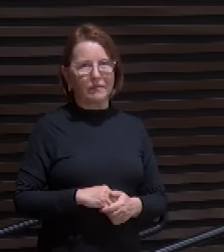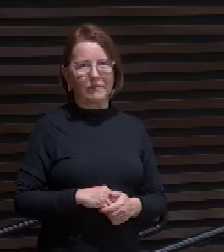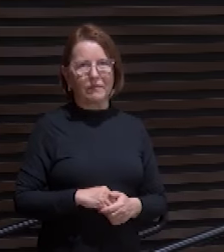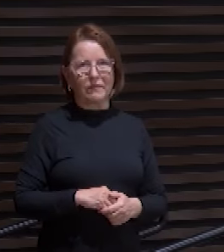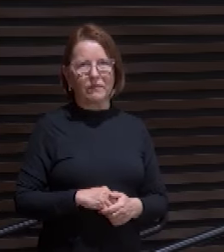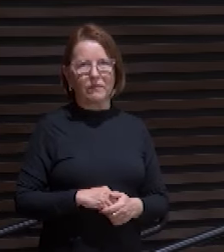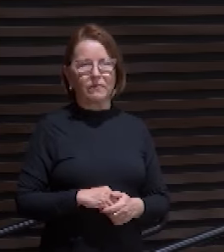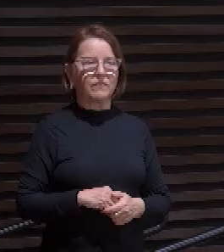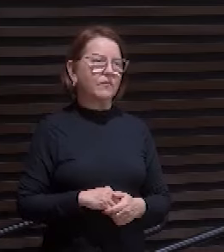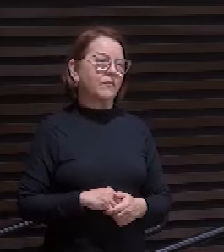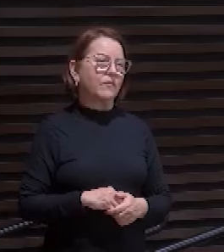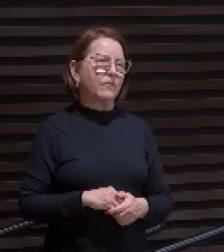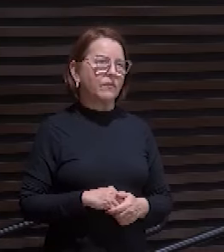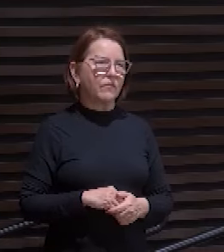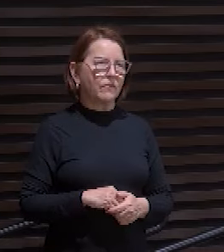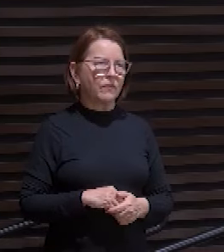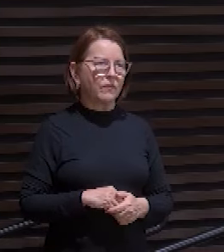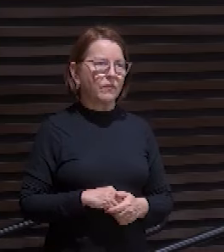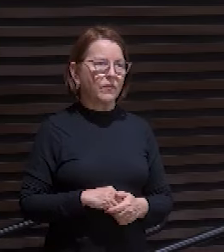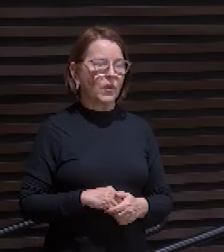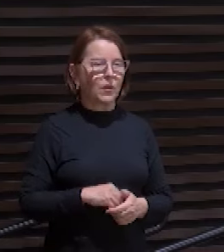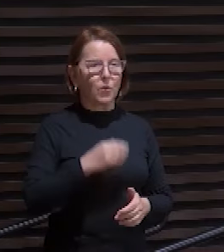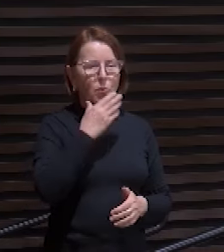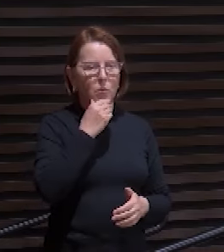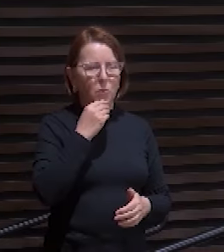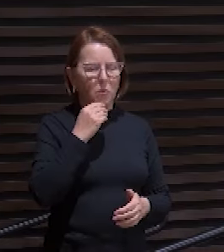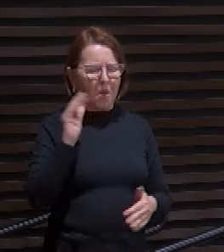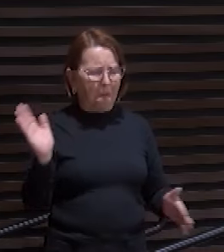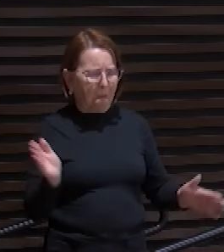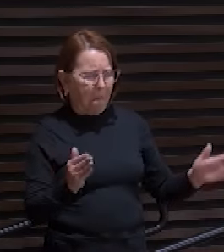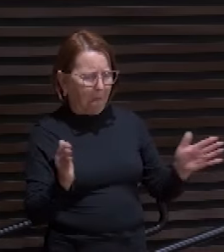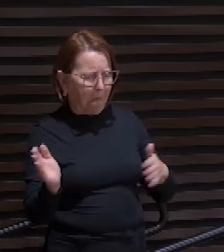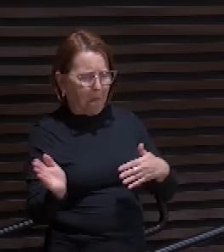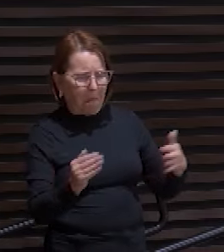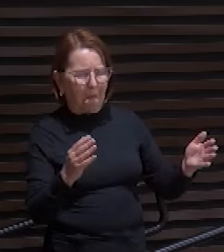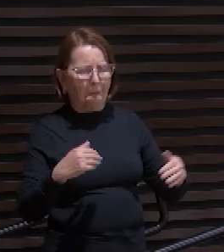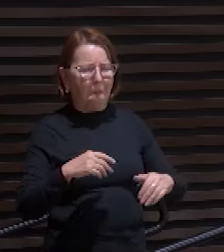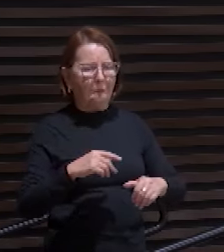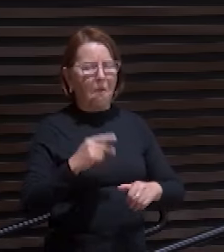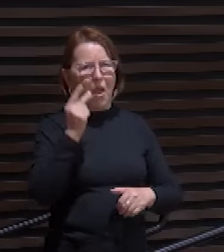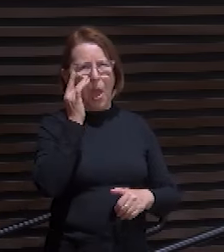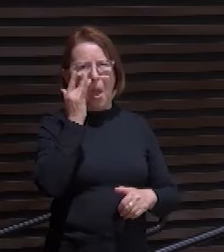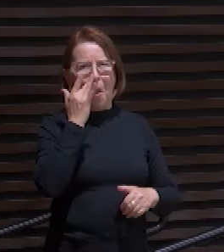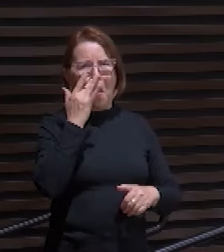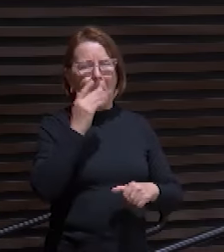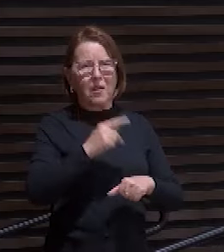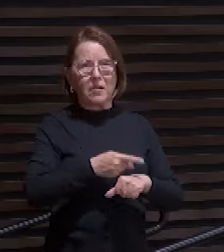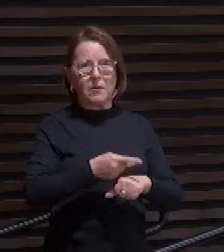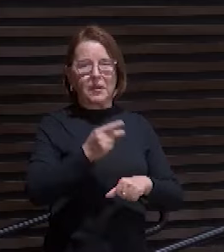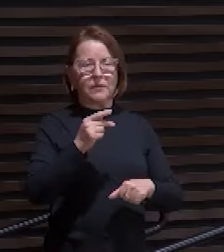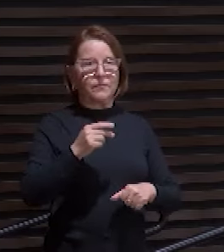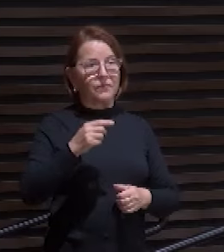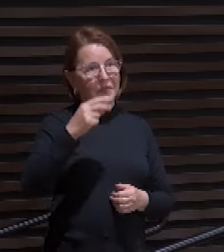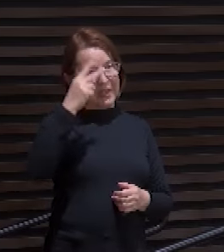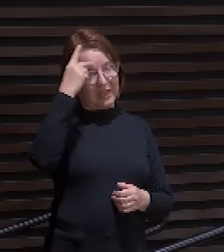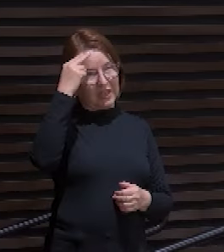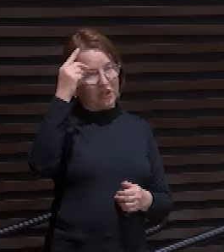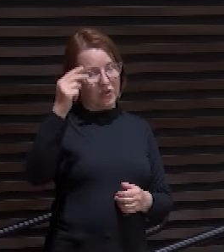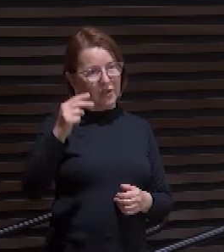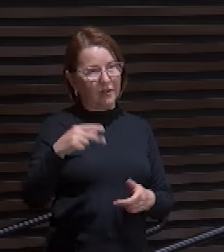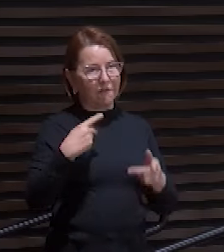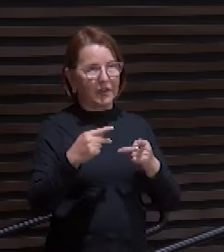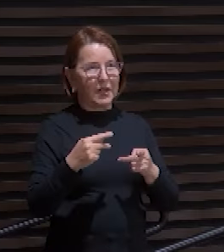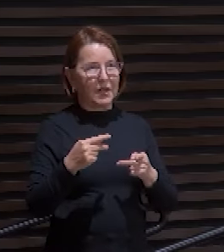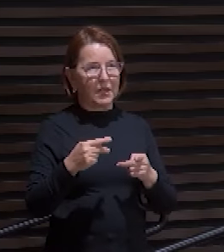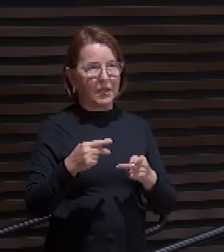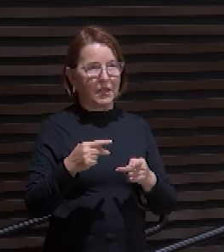O bicho acumula ouro e prata. A história diz que ele foi um dos homens mais